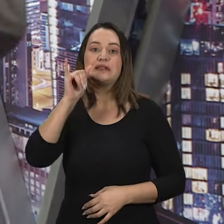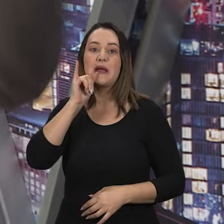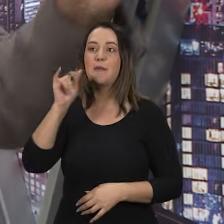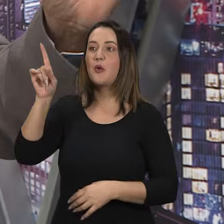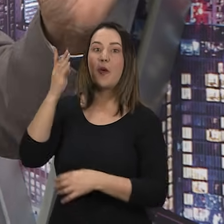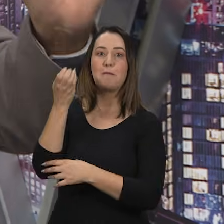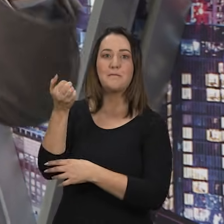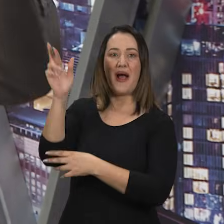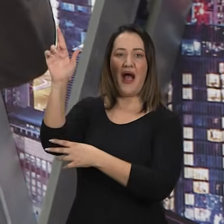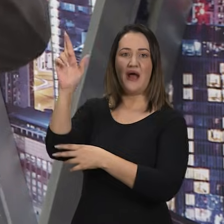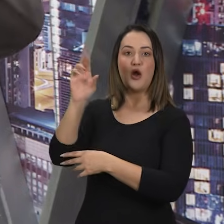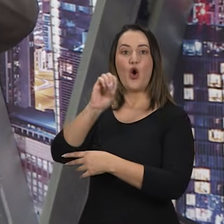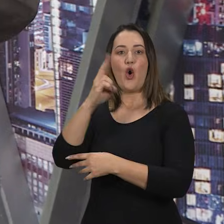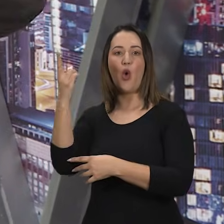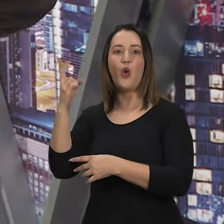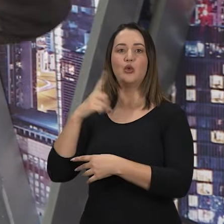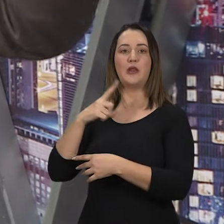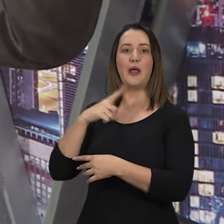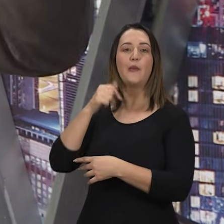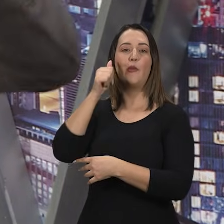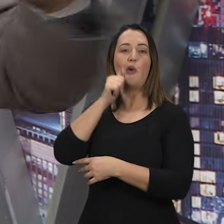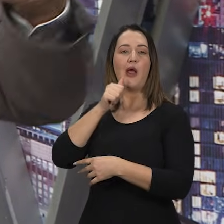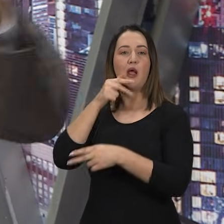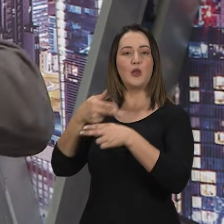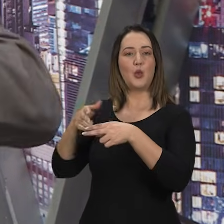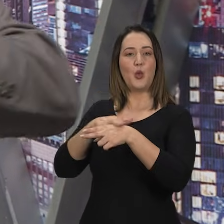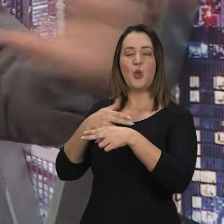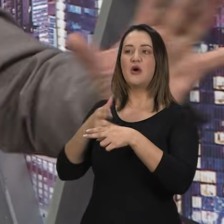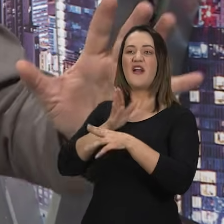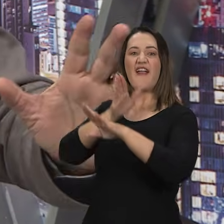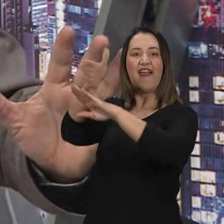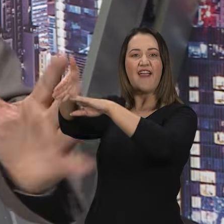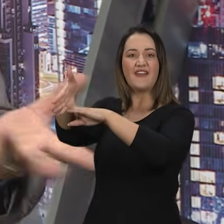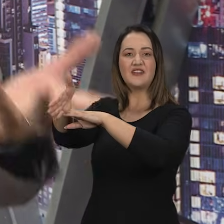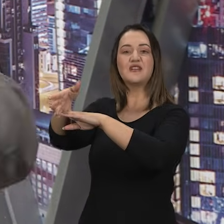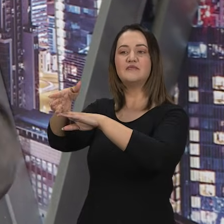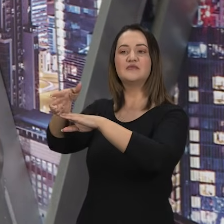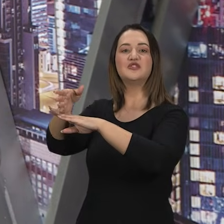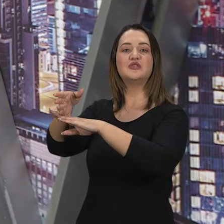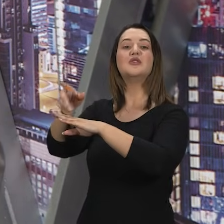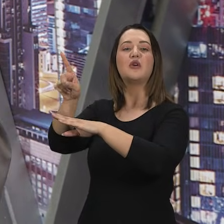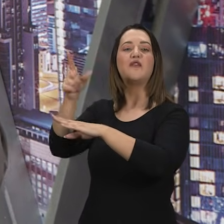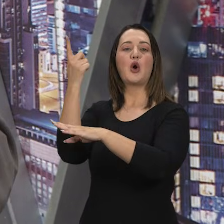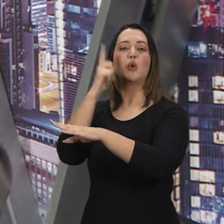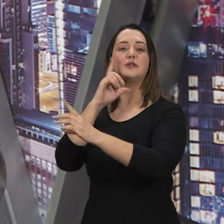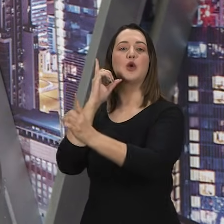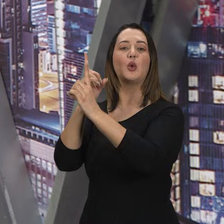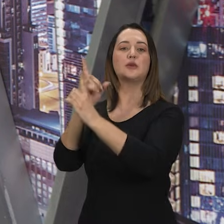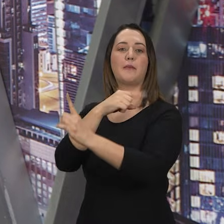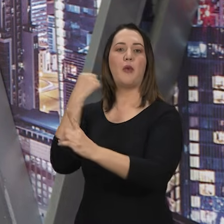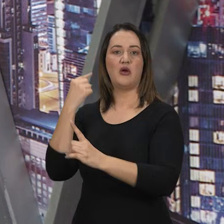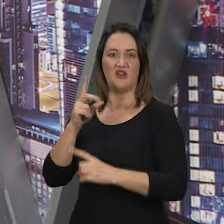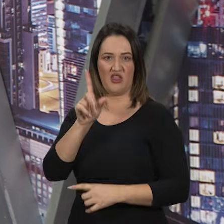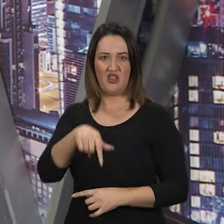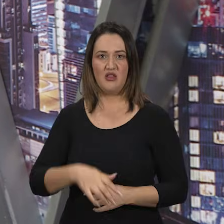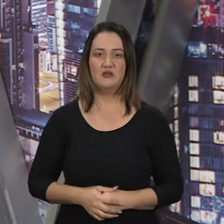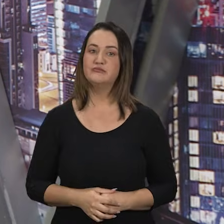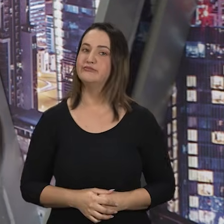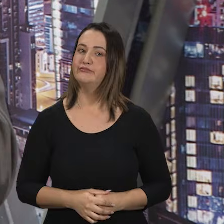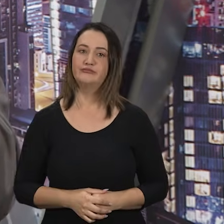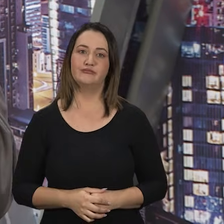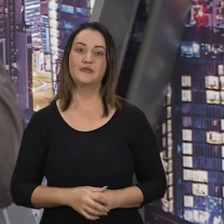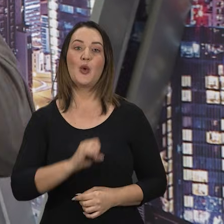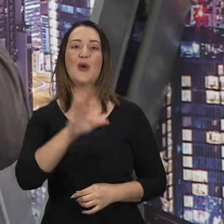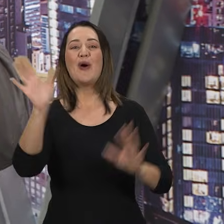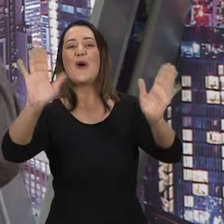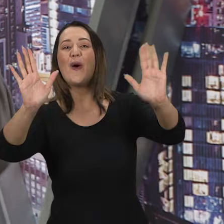casa noturna e vai dizer assim: casa noturna, entre e vá para o inferno? Lógico que não, lógico que não. Você acha que o diabo vai chegar para a pessoa e